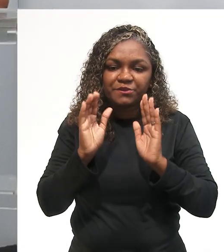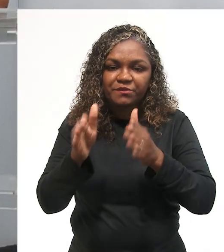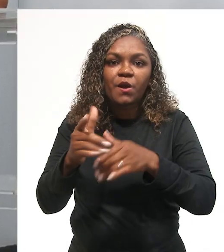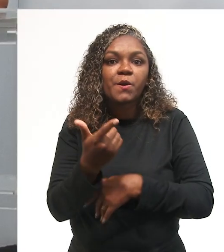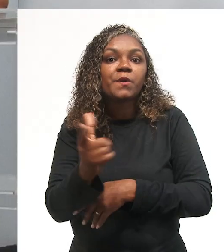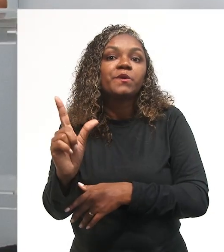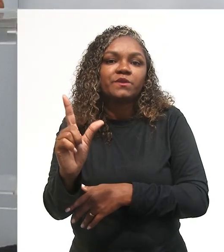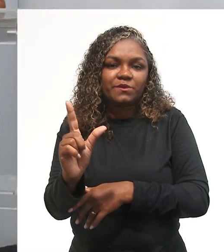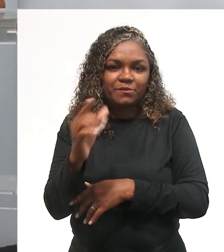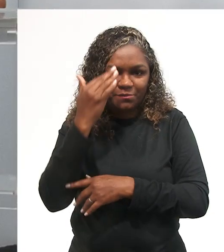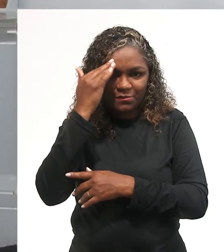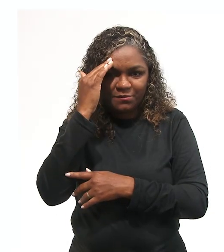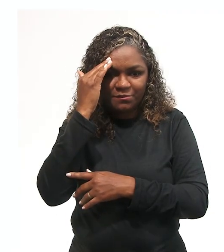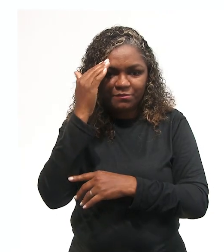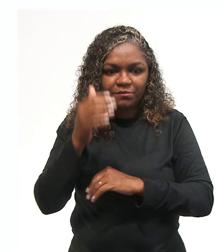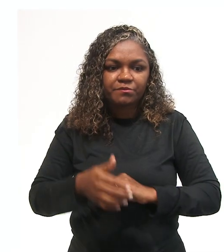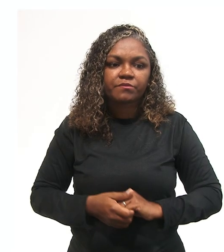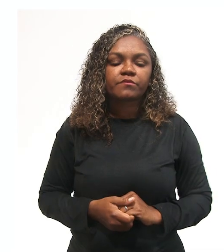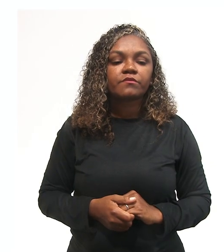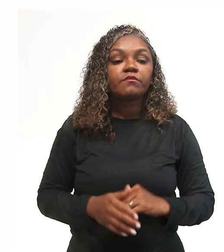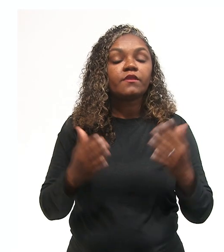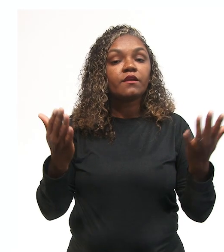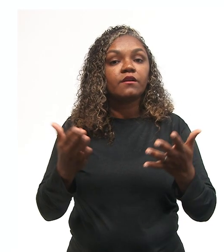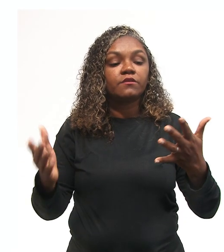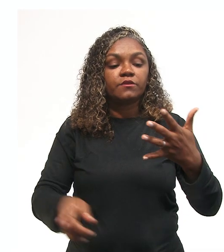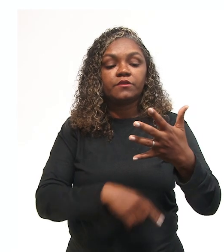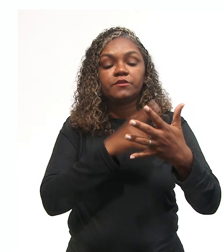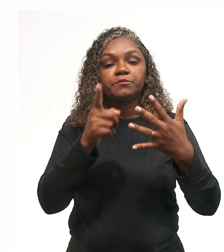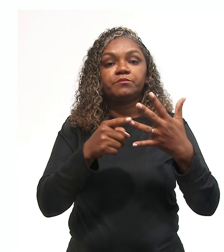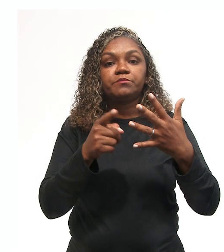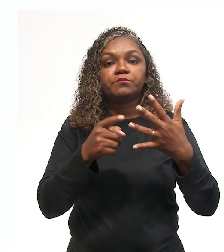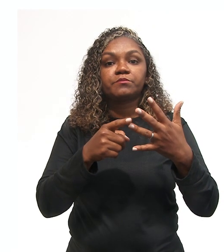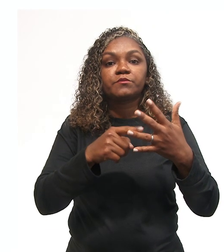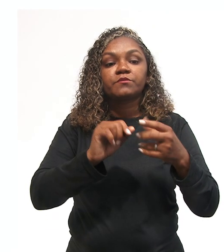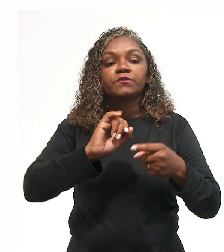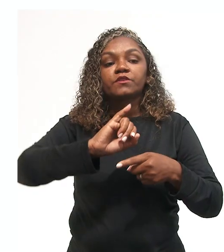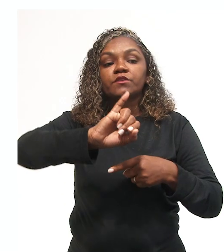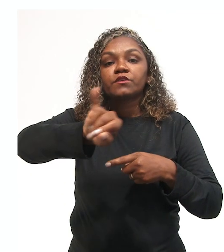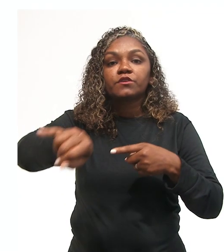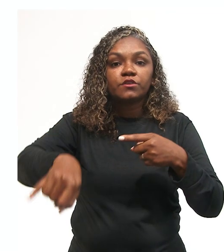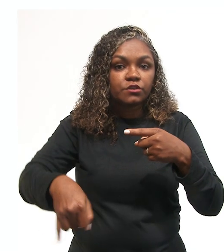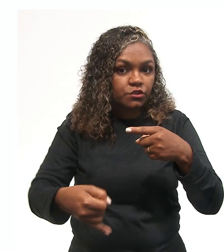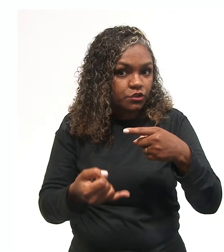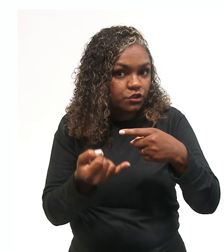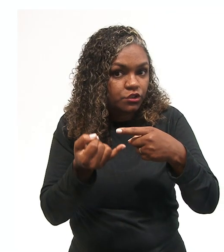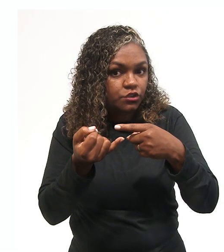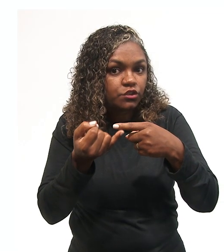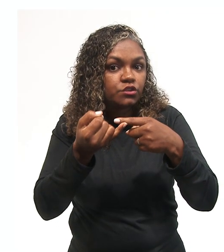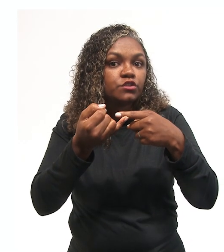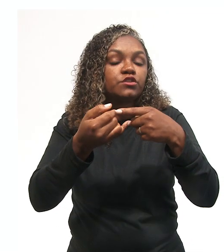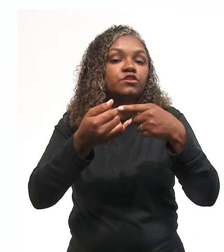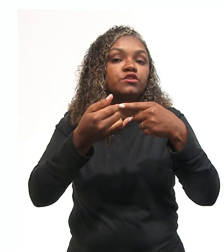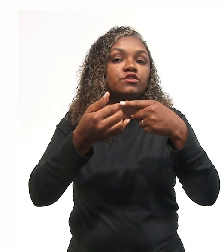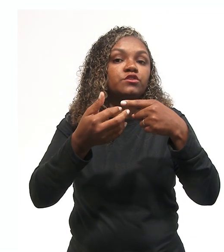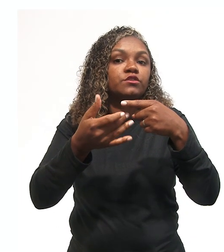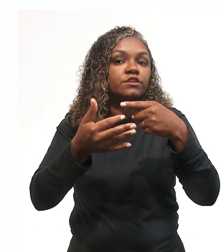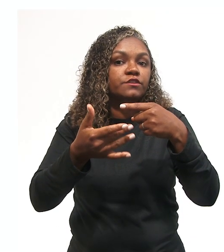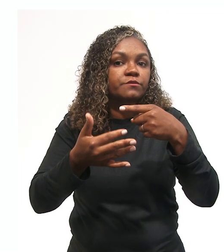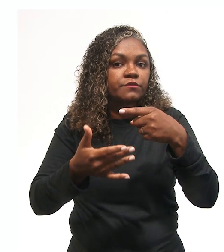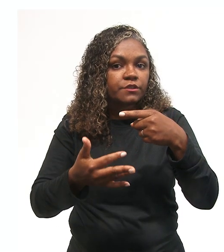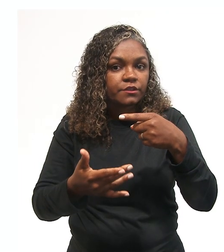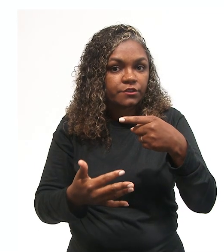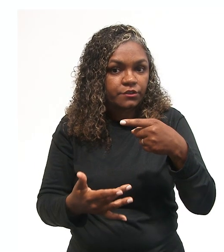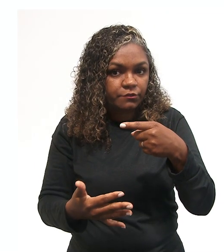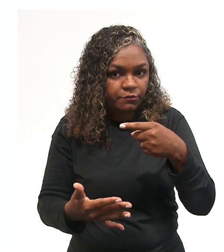outro direcionamento, percebe? Avançando então com os elementos do projeto, a gente traz o próximo tópico,